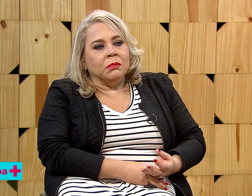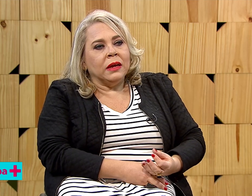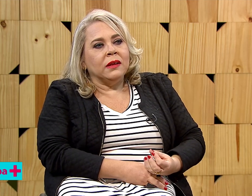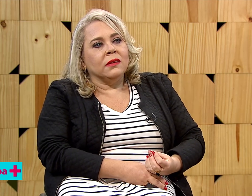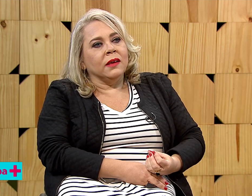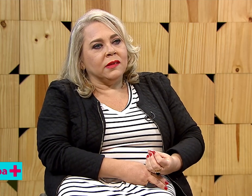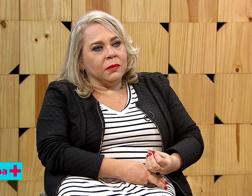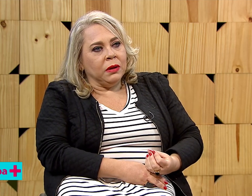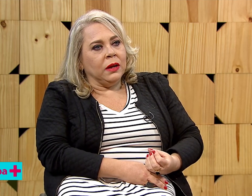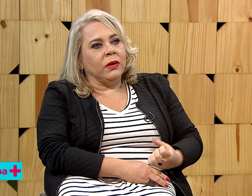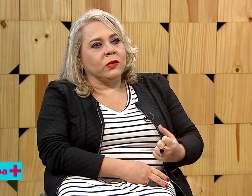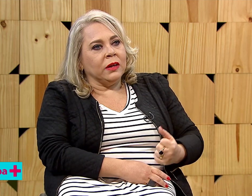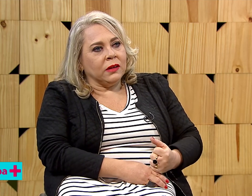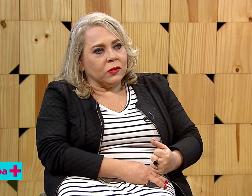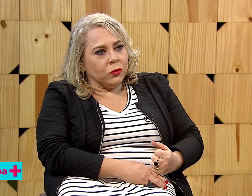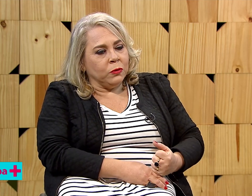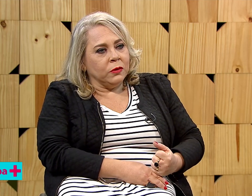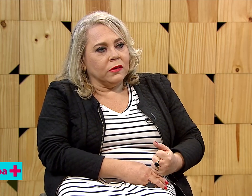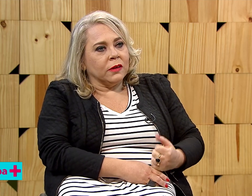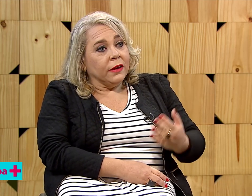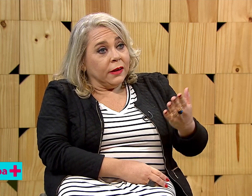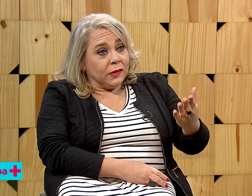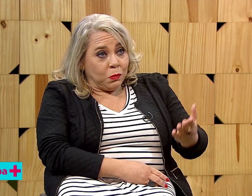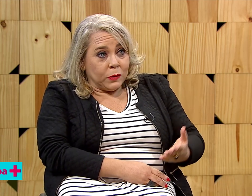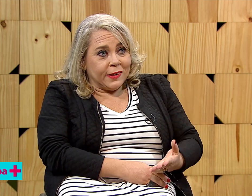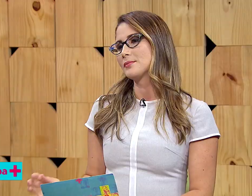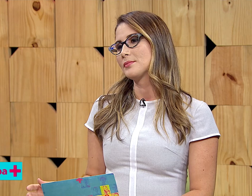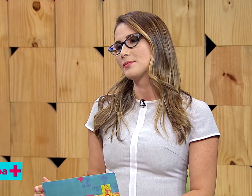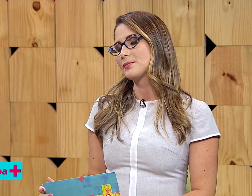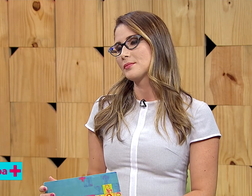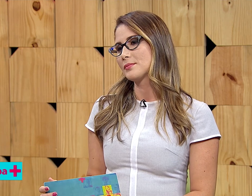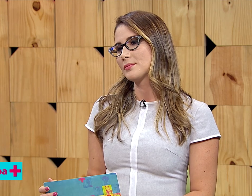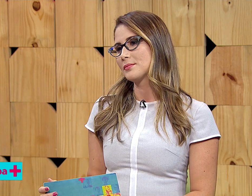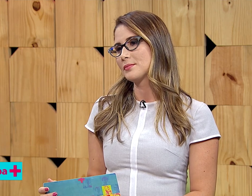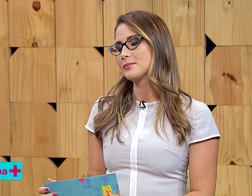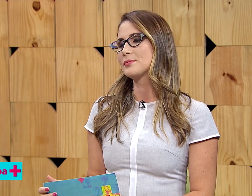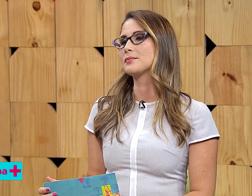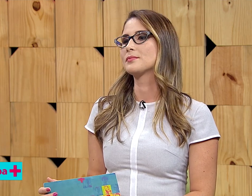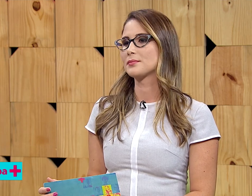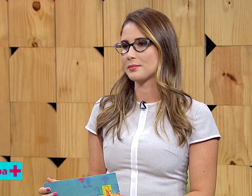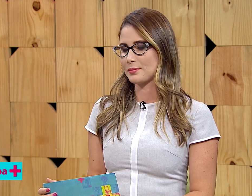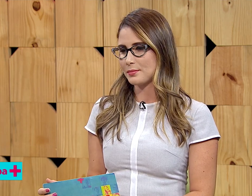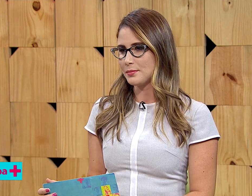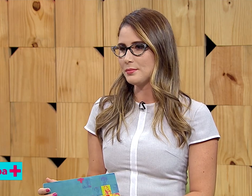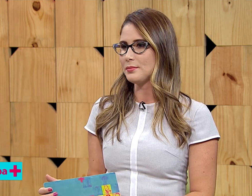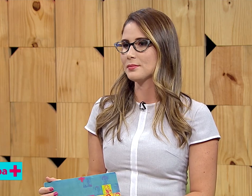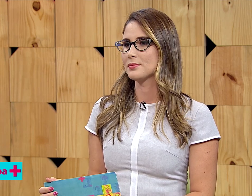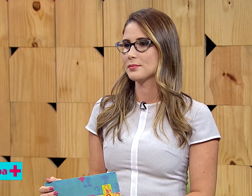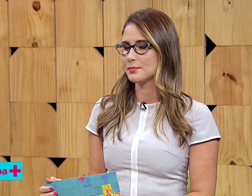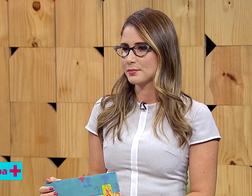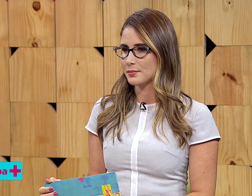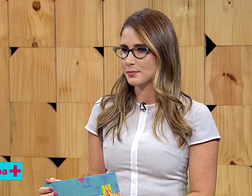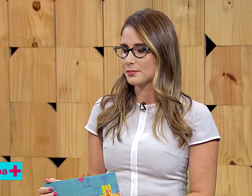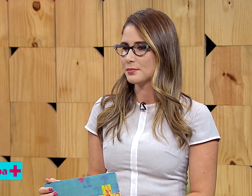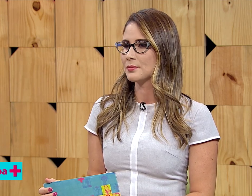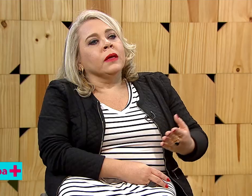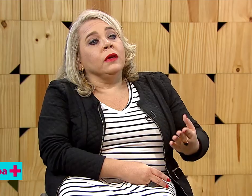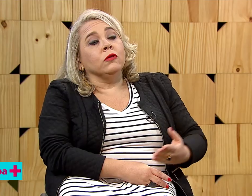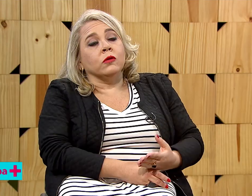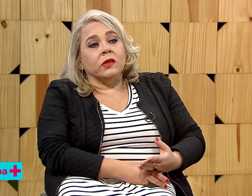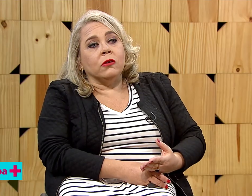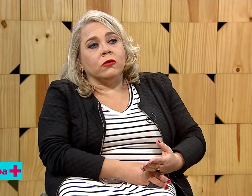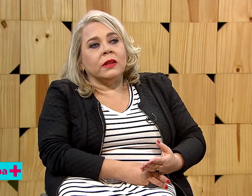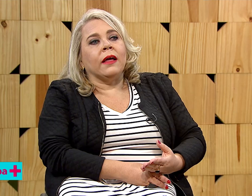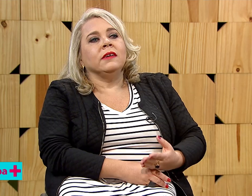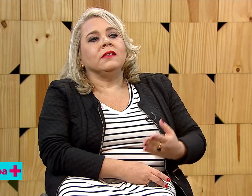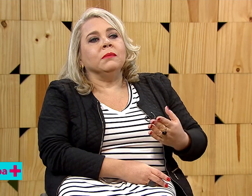tutelares também receberão as orientações, esse processo educativo, através do nosso programa Salva a Mulher. E